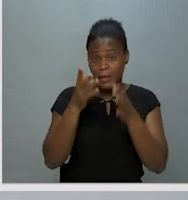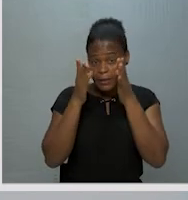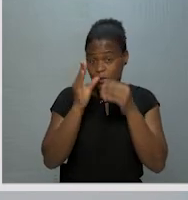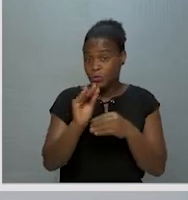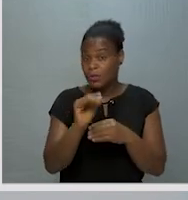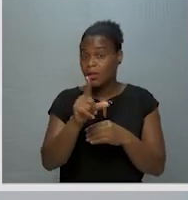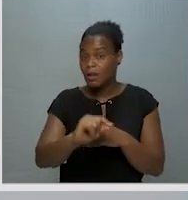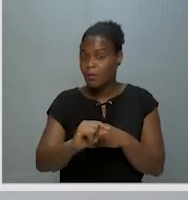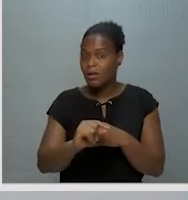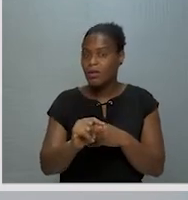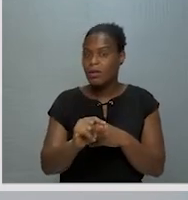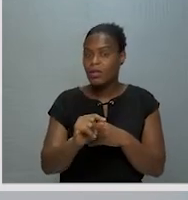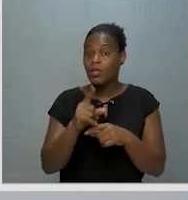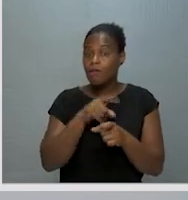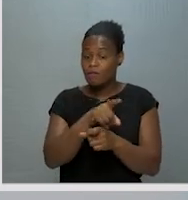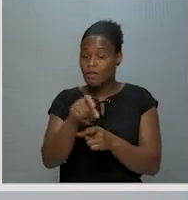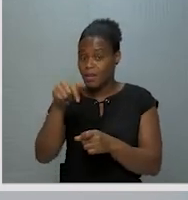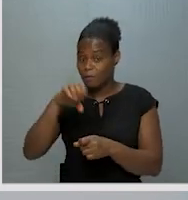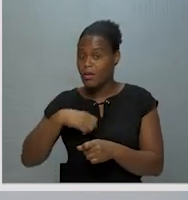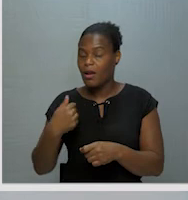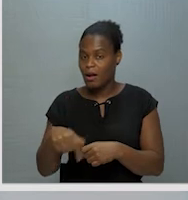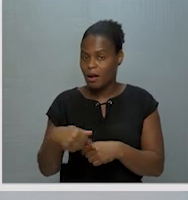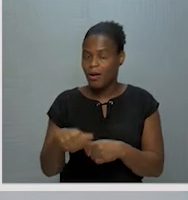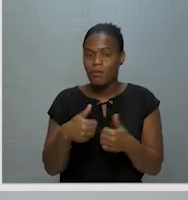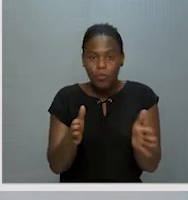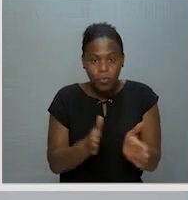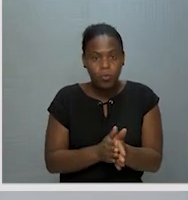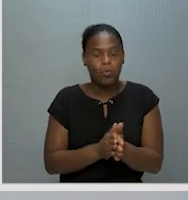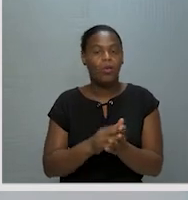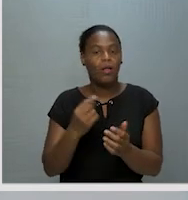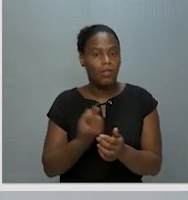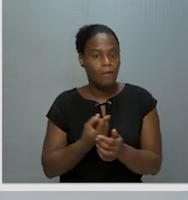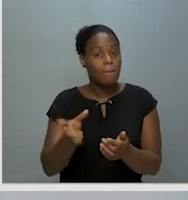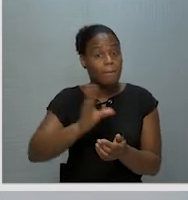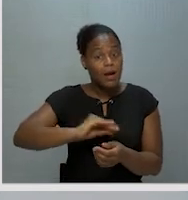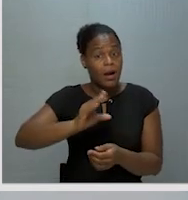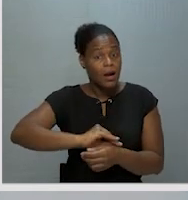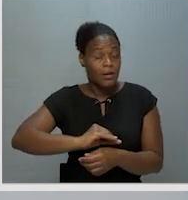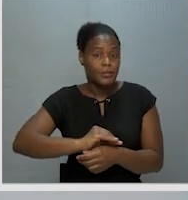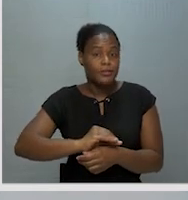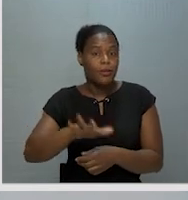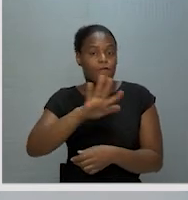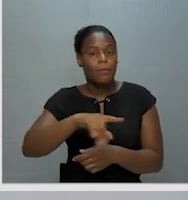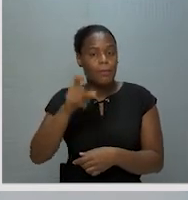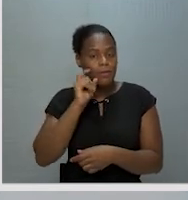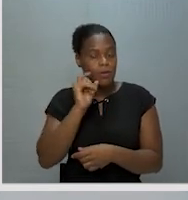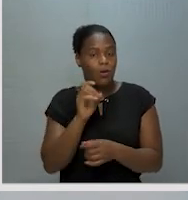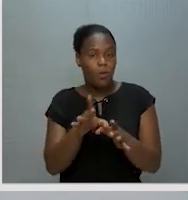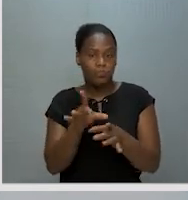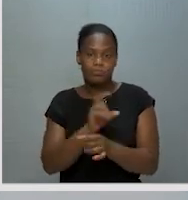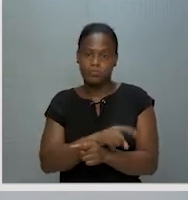atenção. Ainda o vírus está no país. Por isso, devemos todos redobrar as formas de prevenção contra